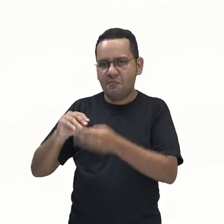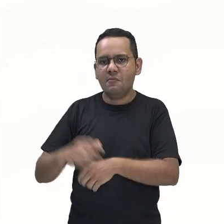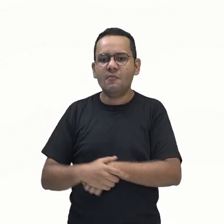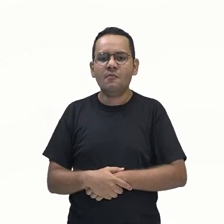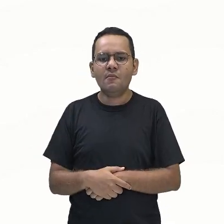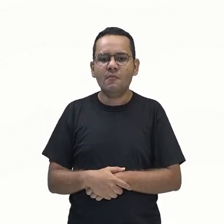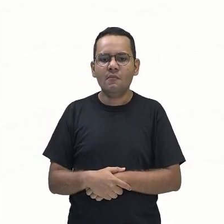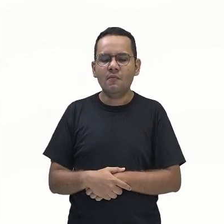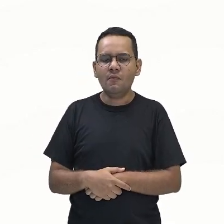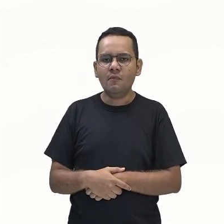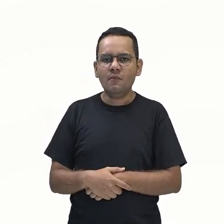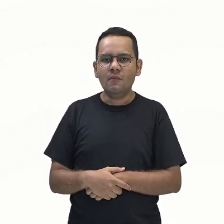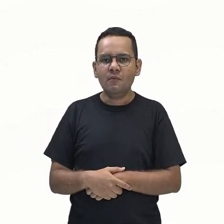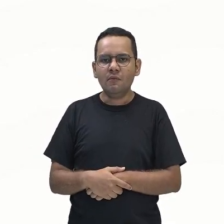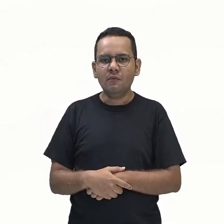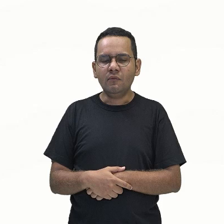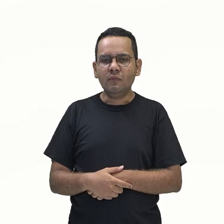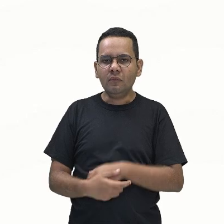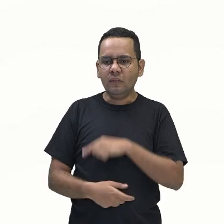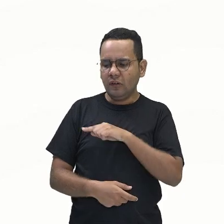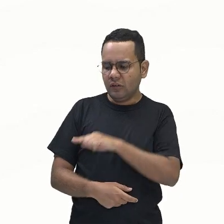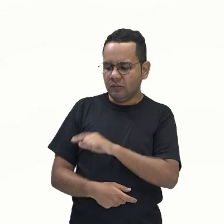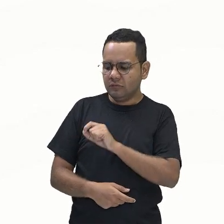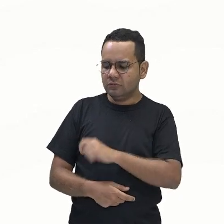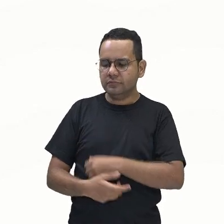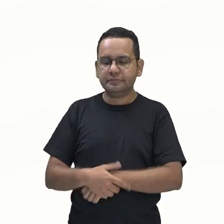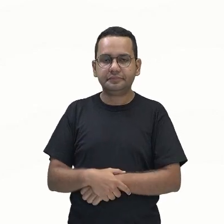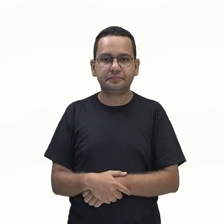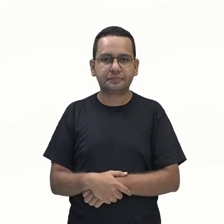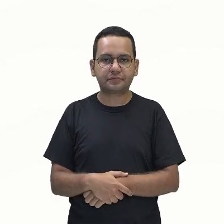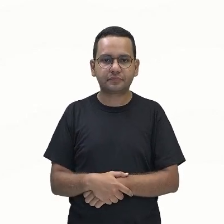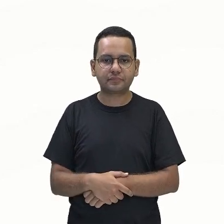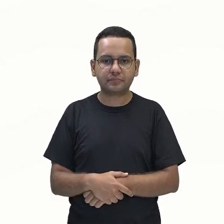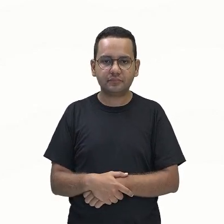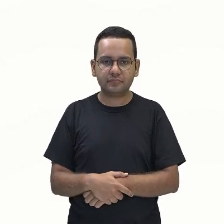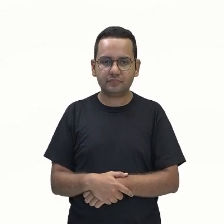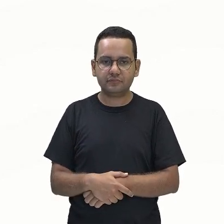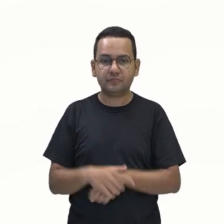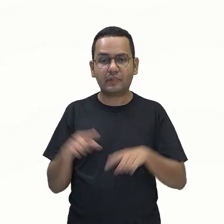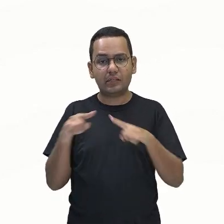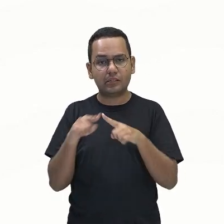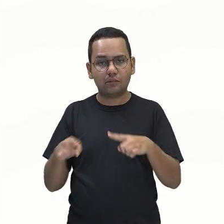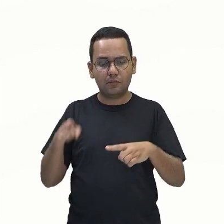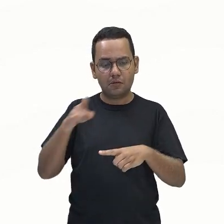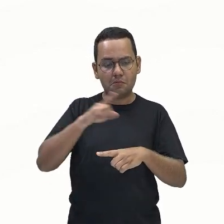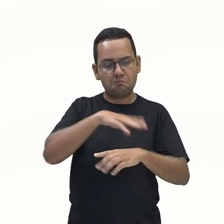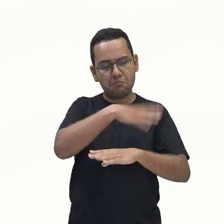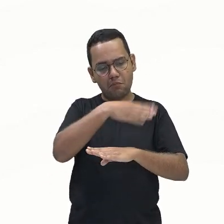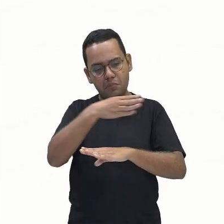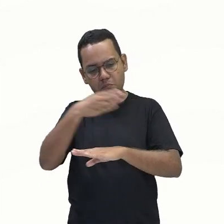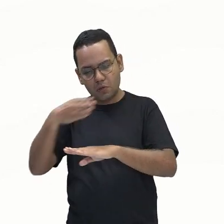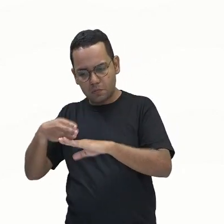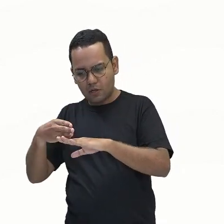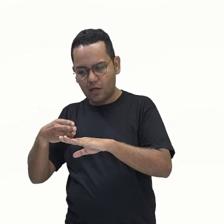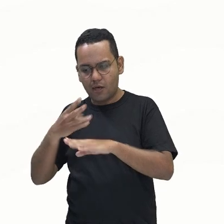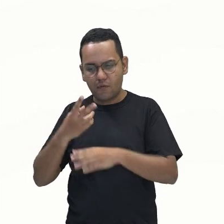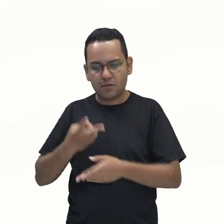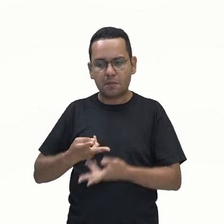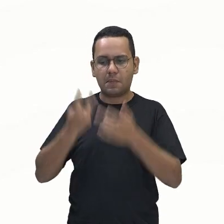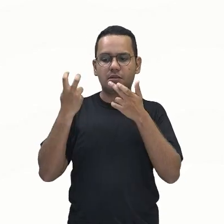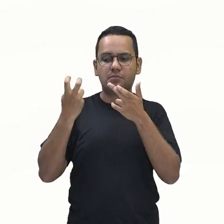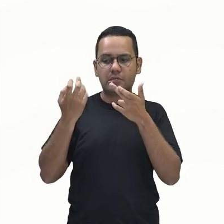na conclusão, é quando você determina se deu certo ou não deu certo. Se